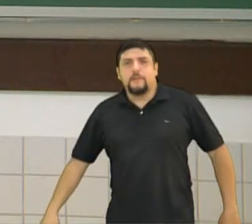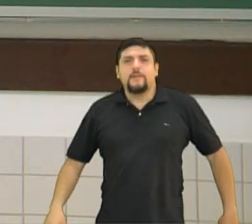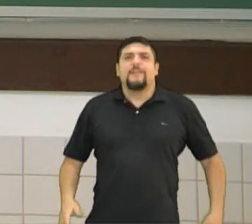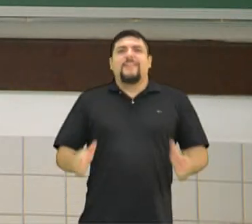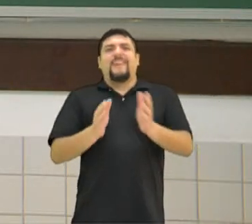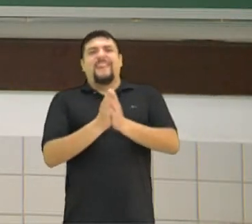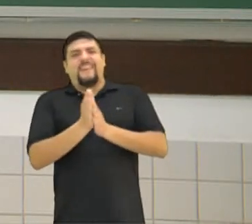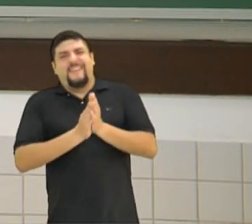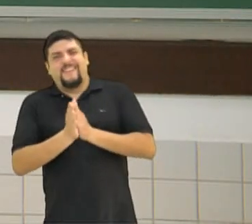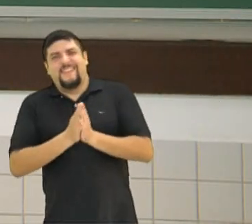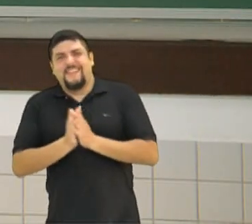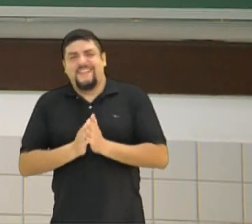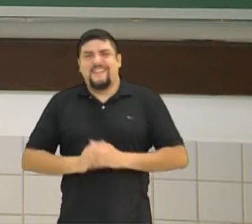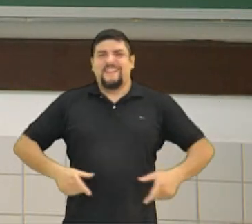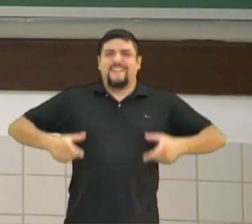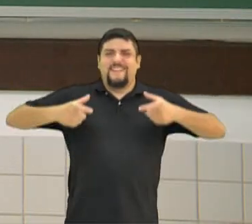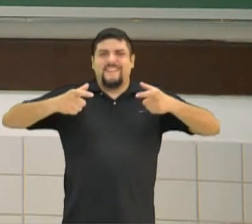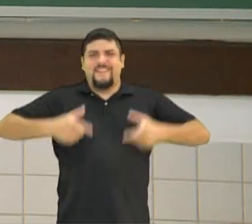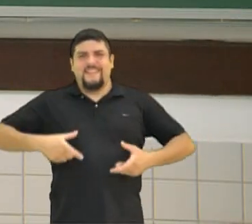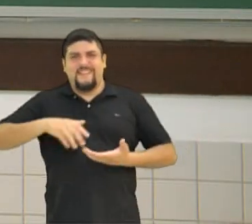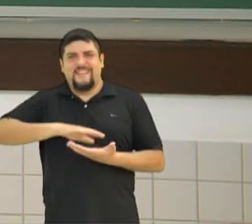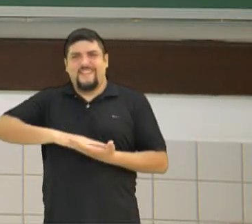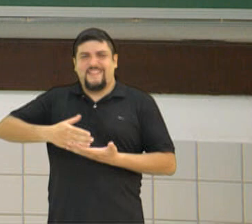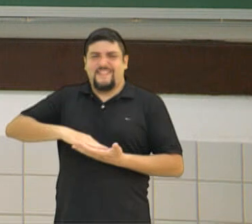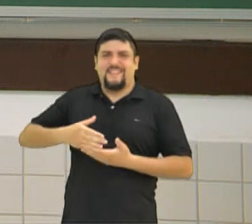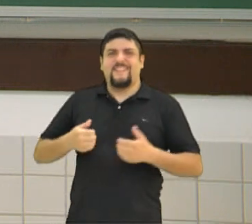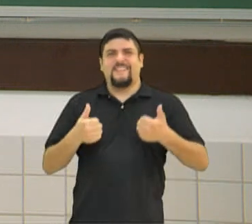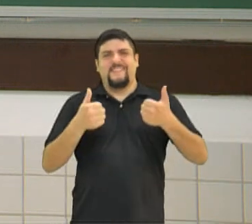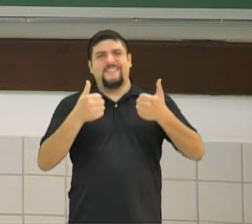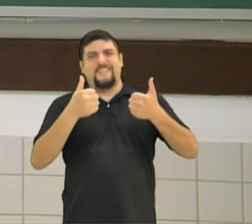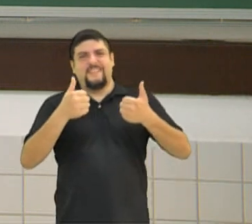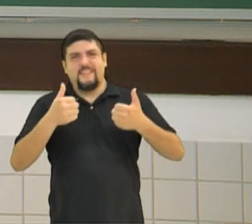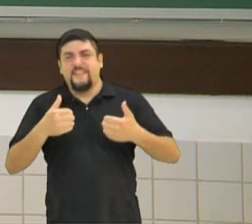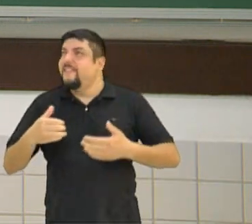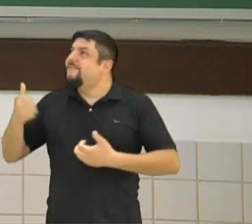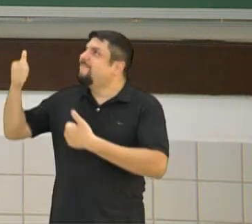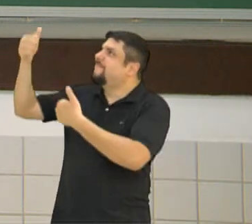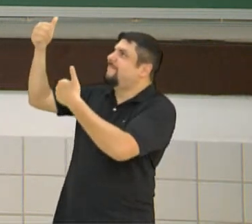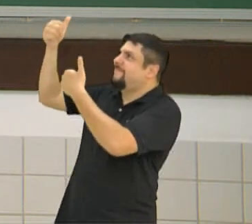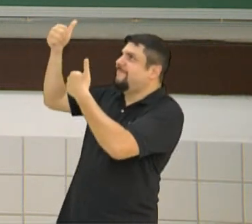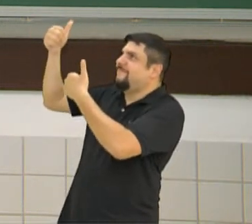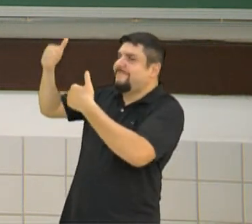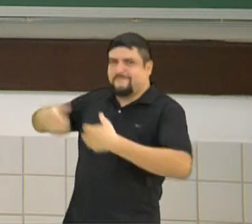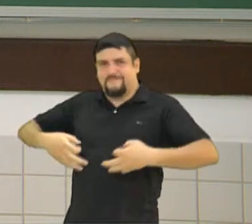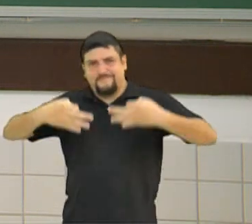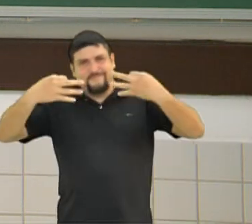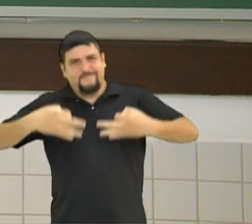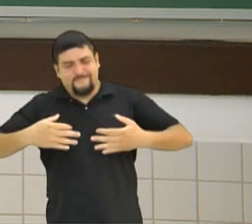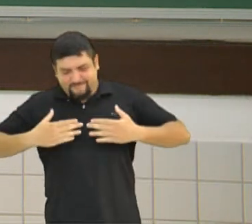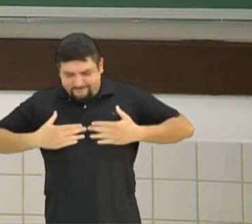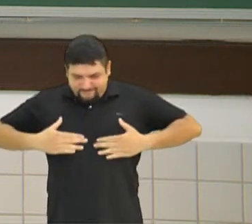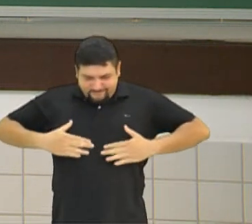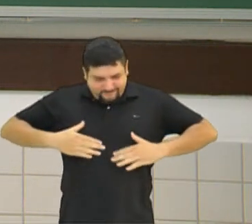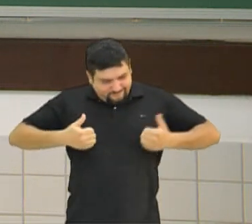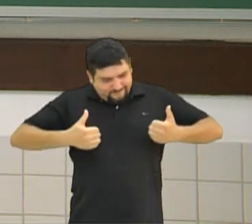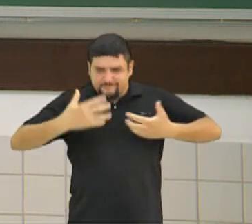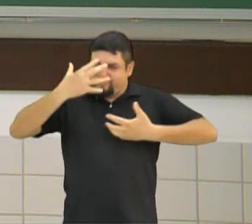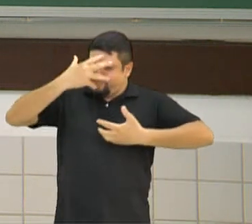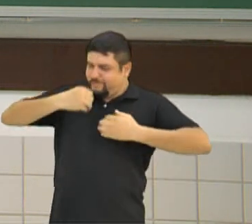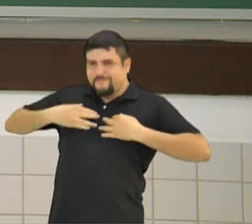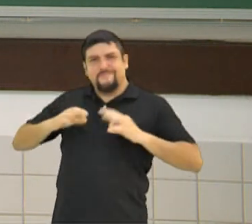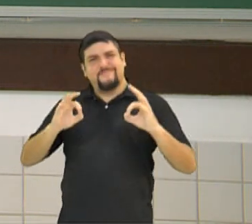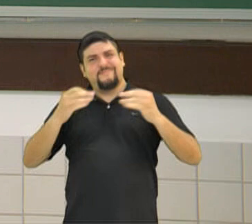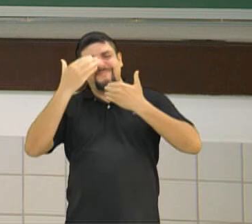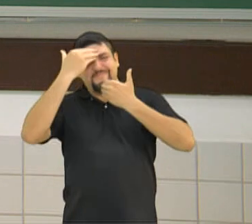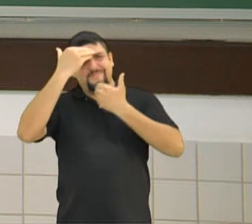Cheguei, senhoras e senhores! Agora sim. Obrigado, viu, Paulo? Muito obrigado, querido. Vamos que vamos, então, responder a